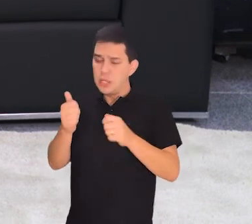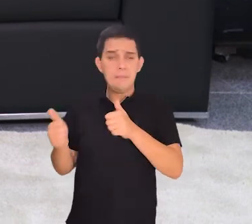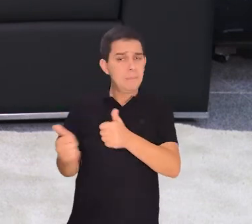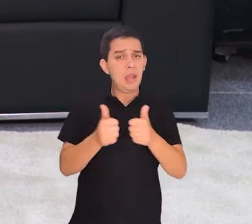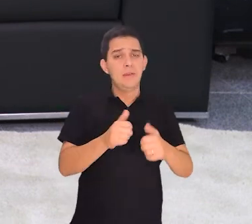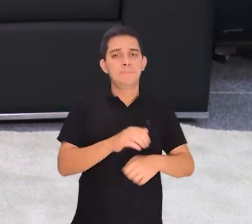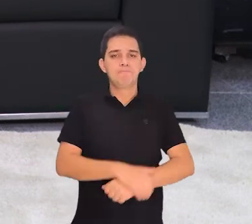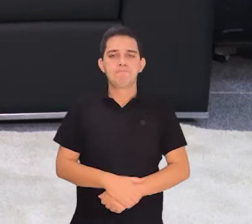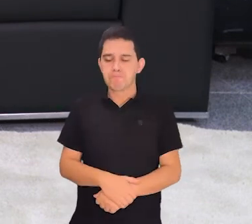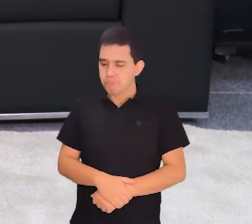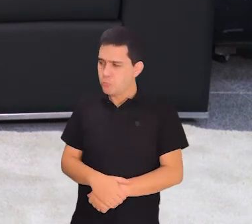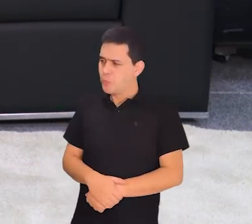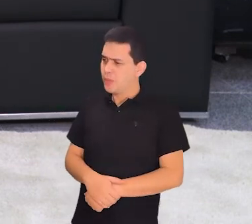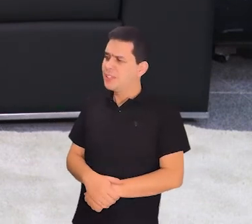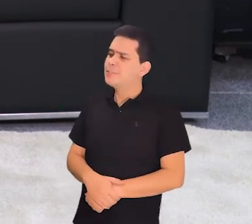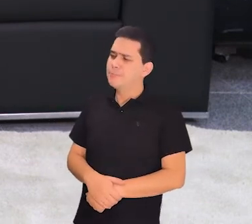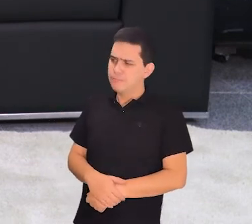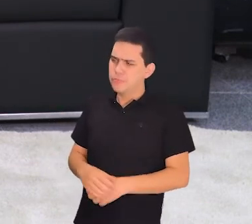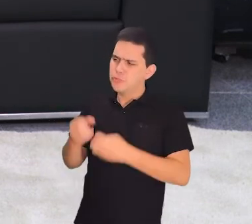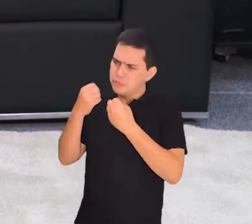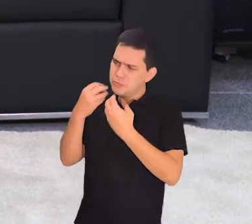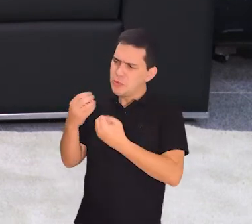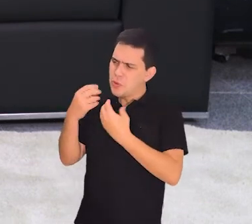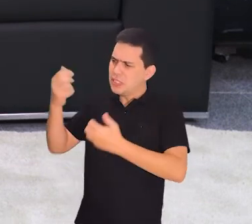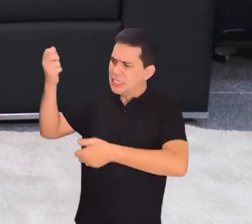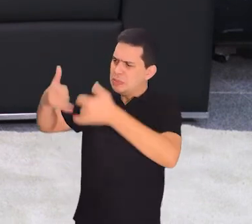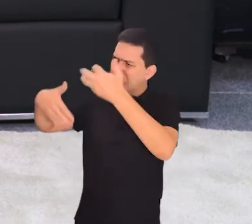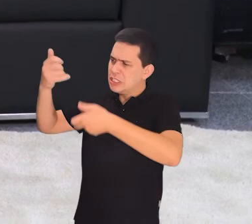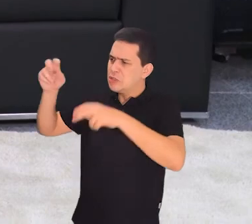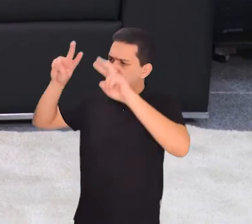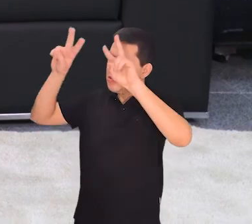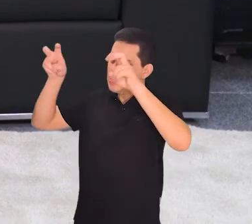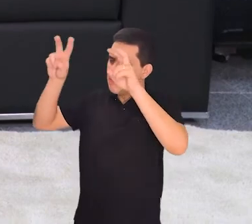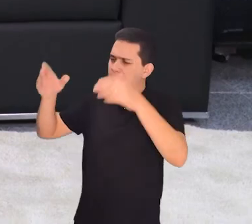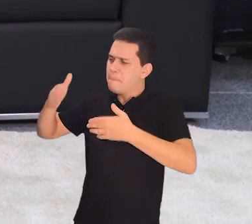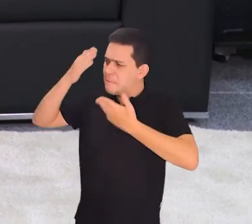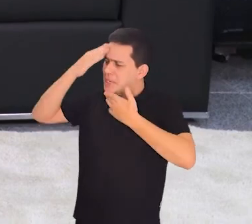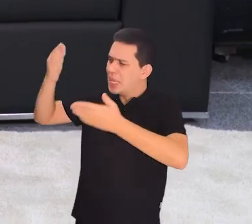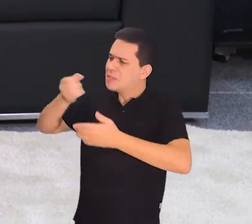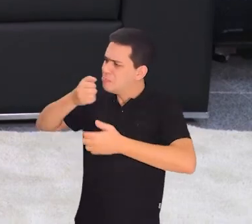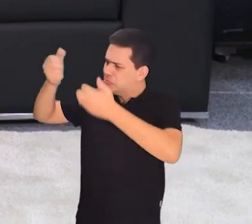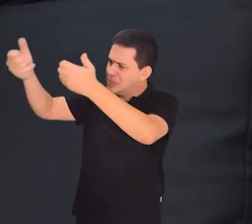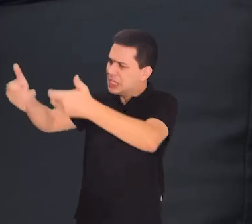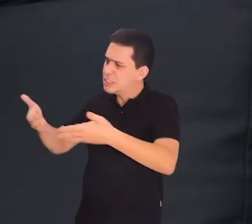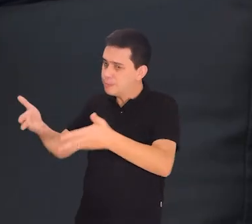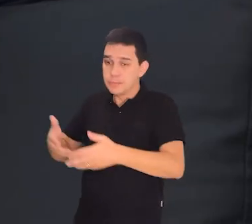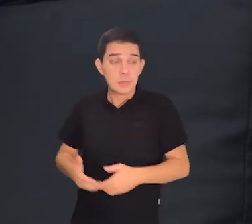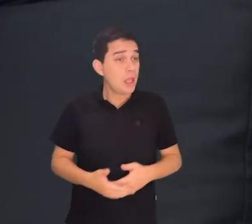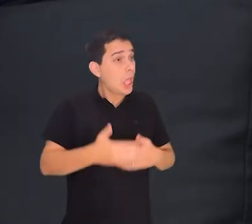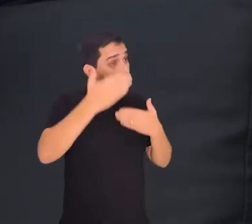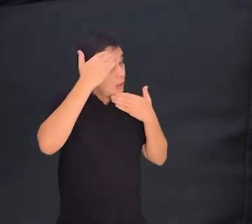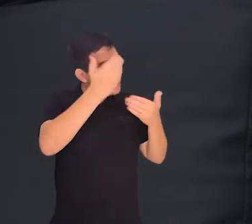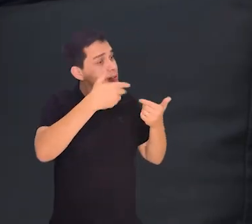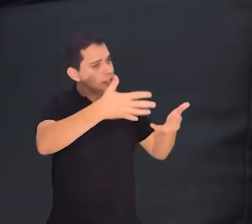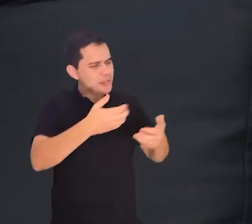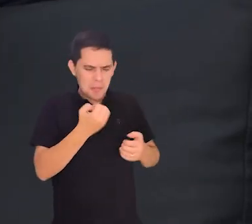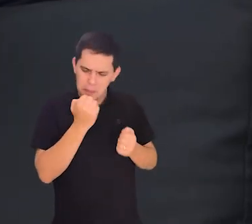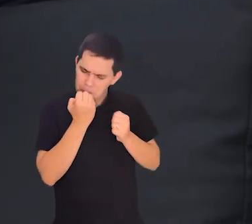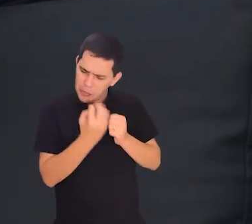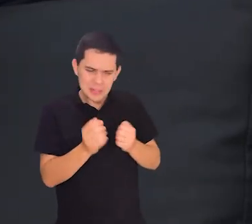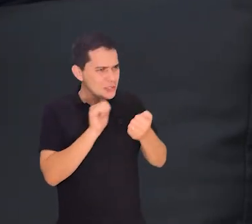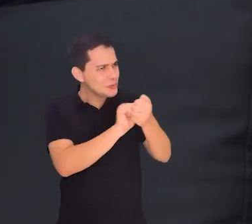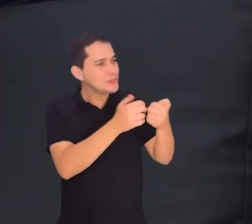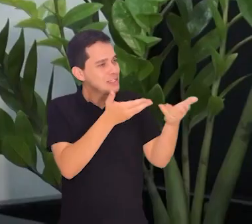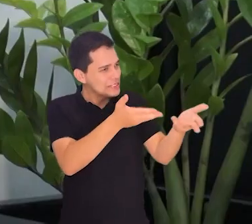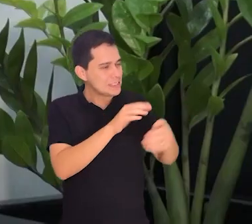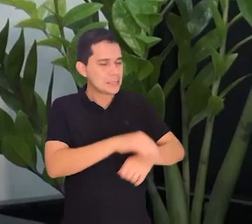próspera. Muito bom, muito boas as explicações aqui sobre esse tema. Muito obrigada pela entrevista aqui à Hora Extra, João. Eu que agradeço, foi um prazer estar com vocês, com você